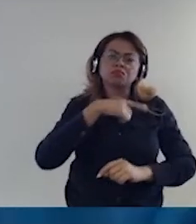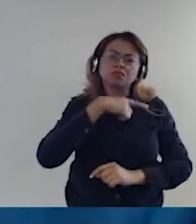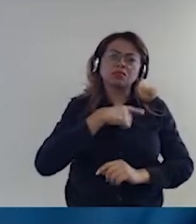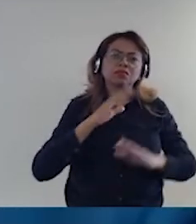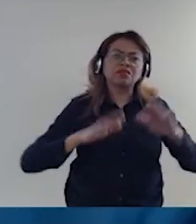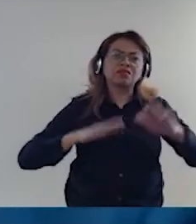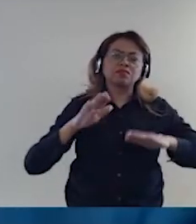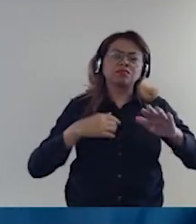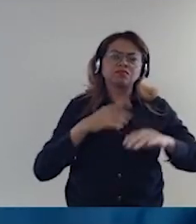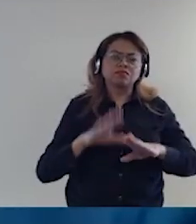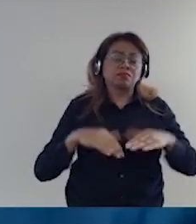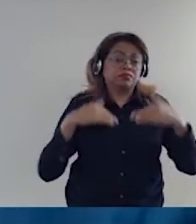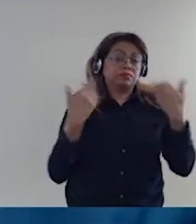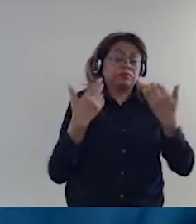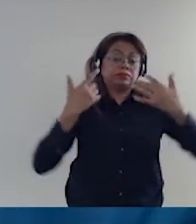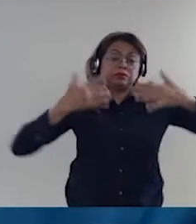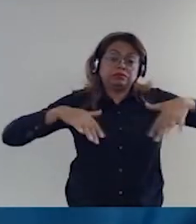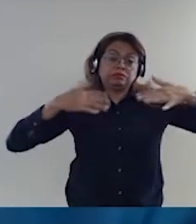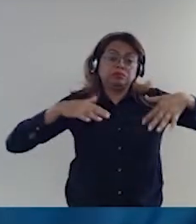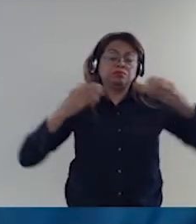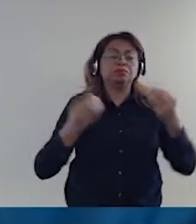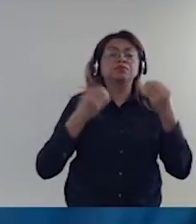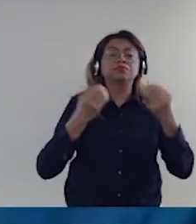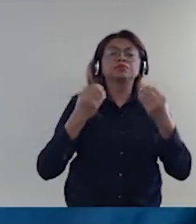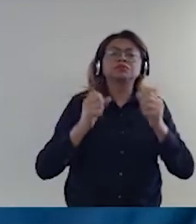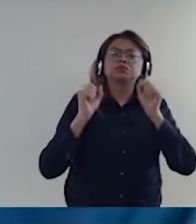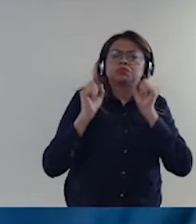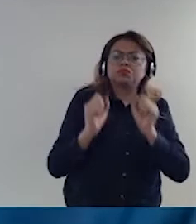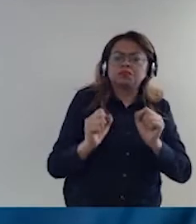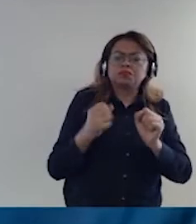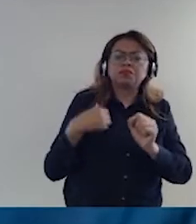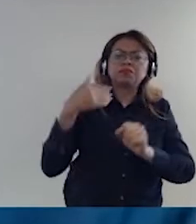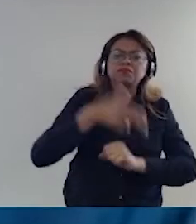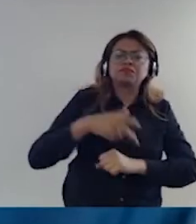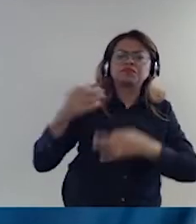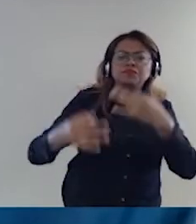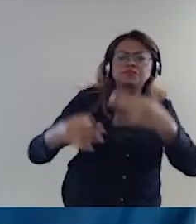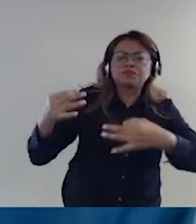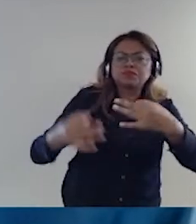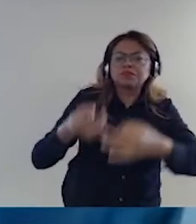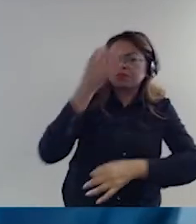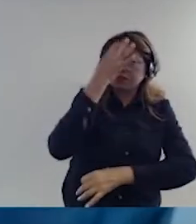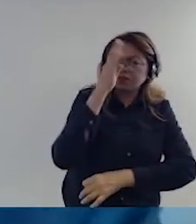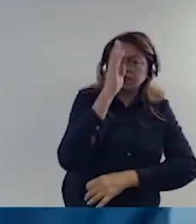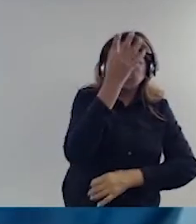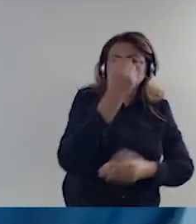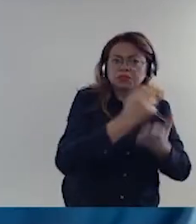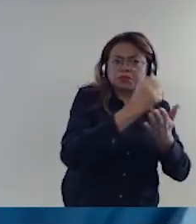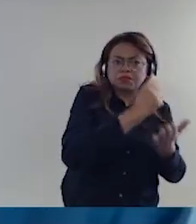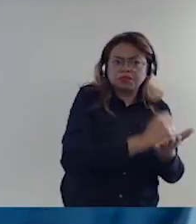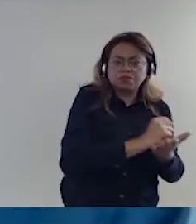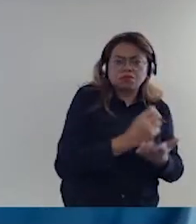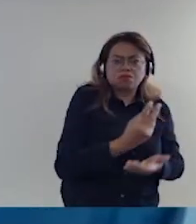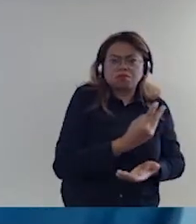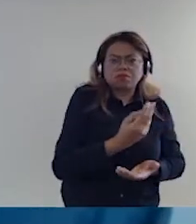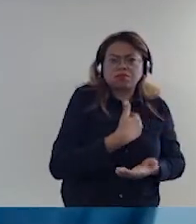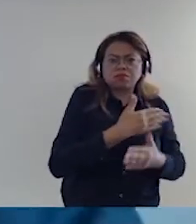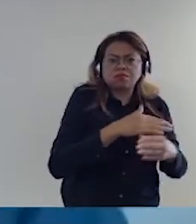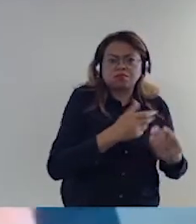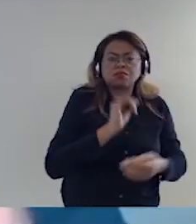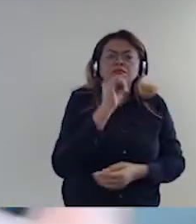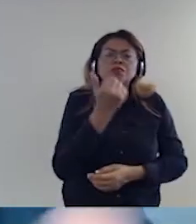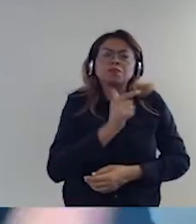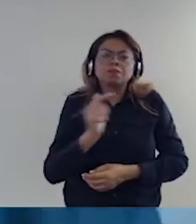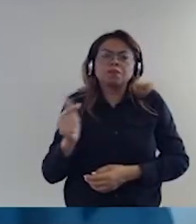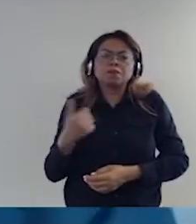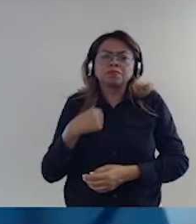exagero, porque não é possível uma intervenção judicial sem previsão legal específica,